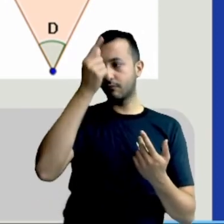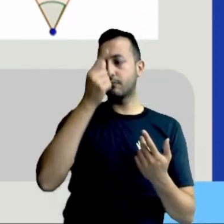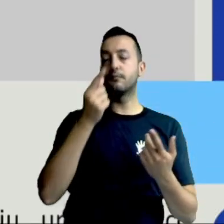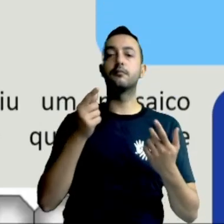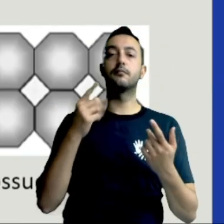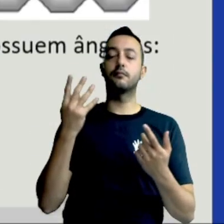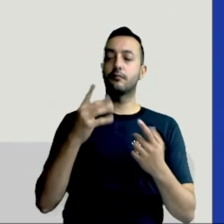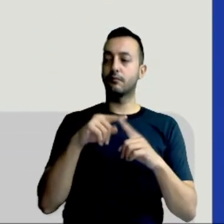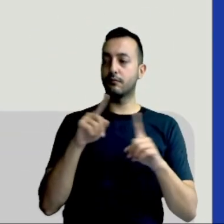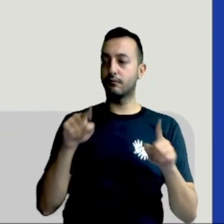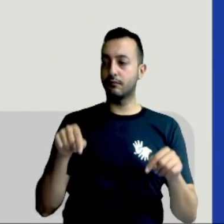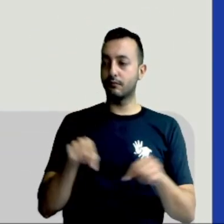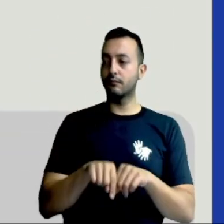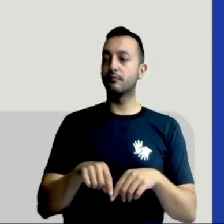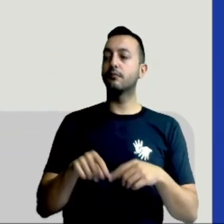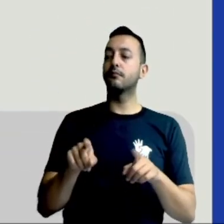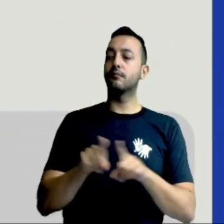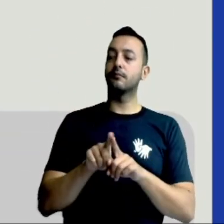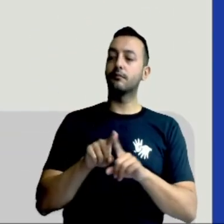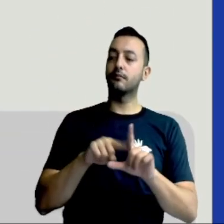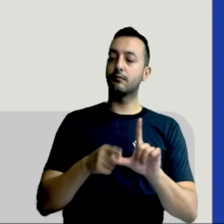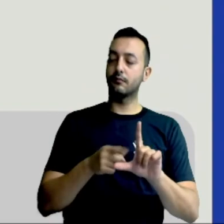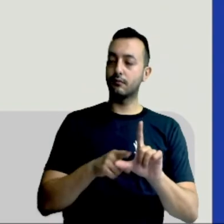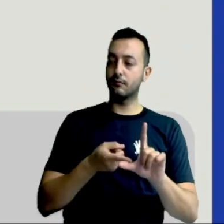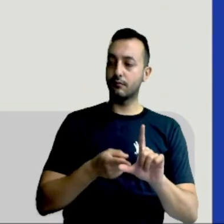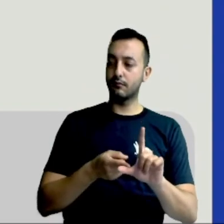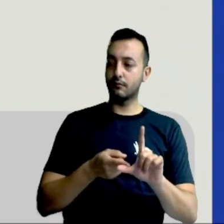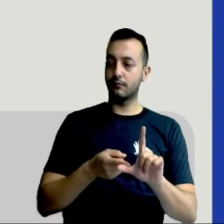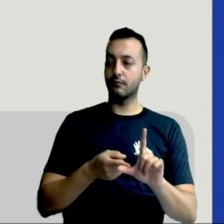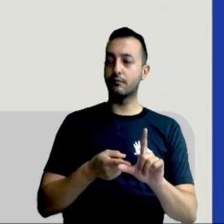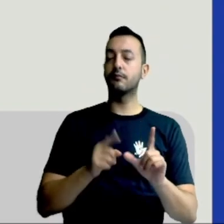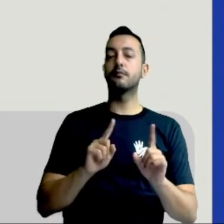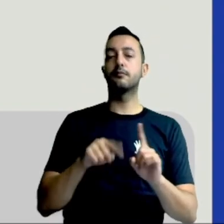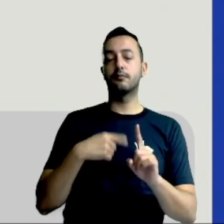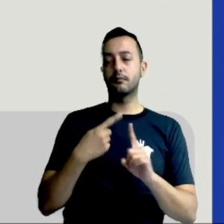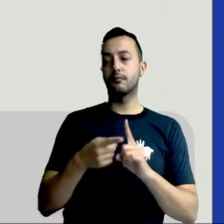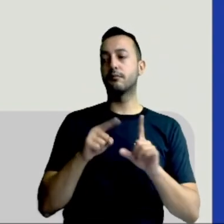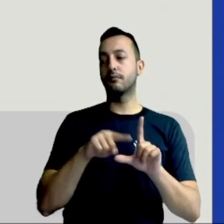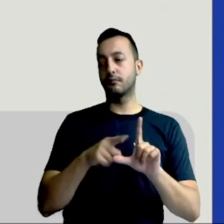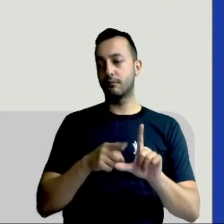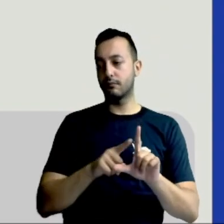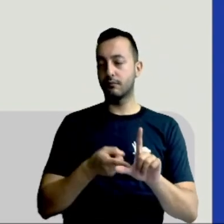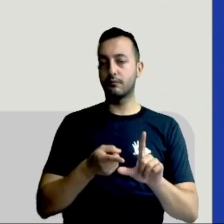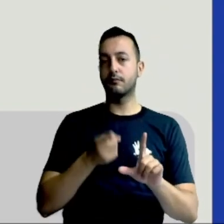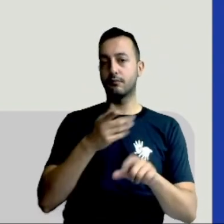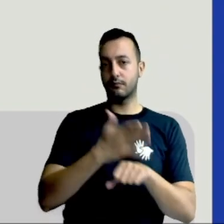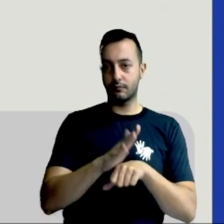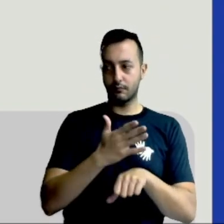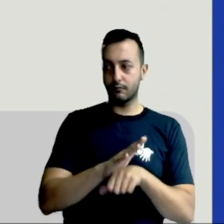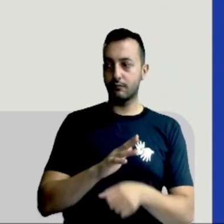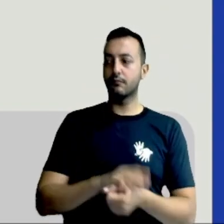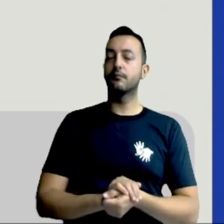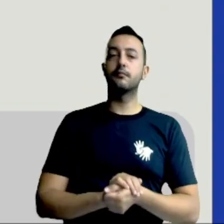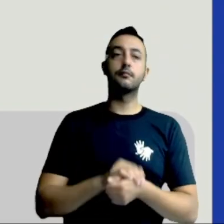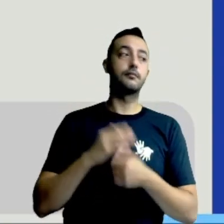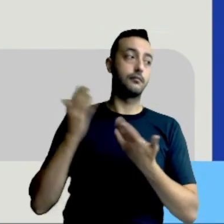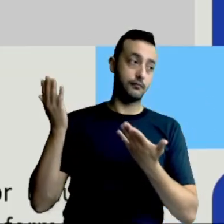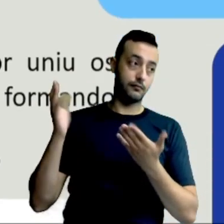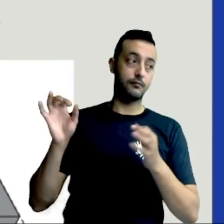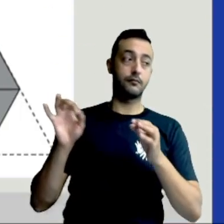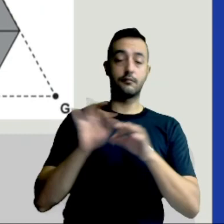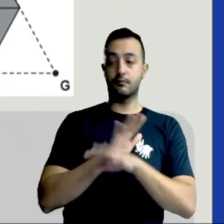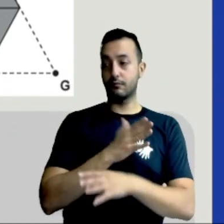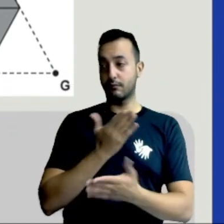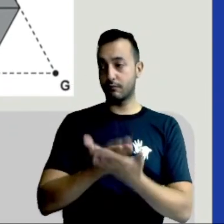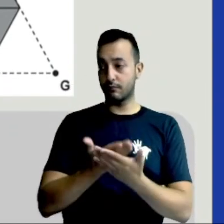quadrilátero, questão de ângulo também, e mais questões de ângulo, tá? Para vocês treinarem. Tá aí, foi nossa